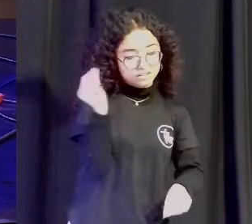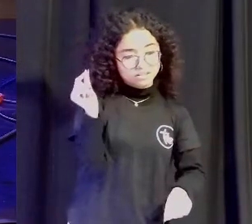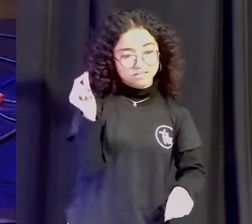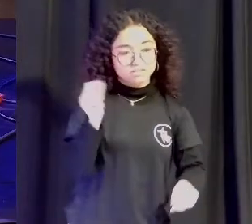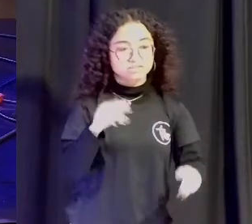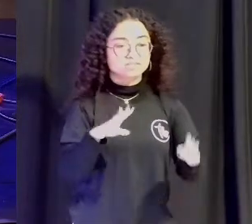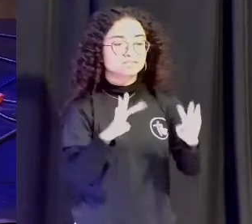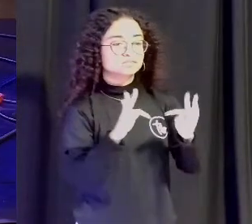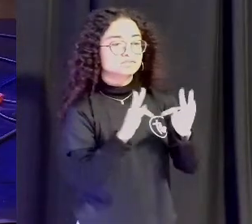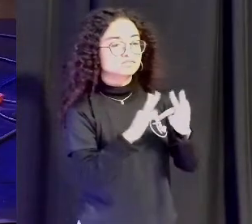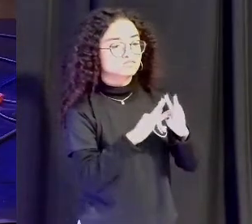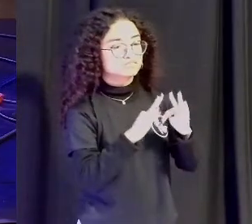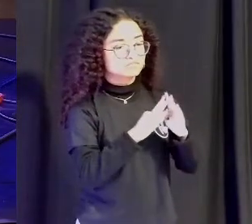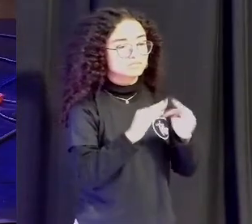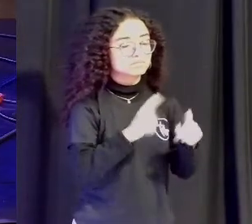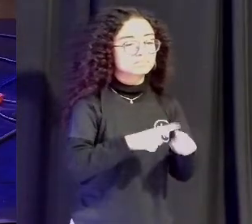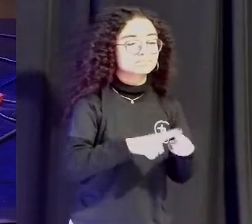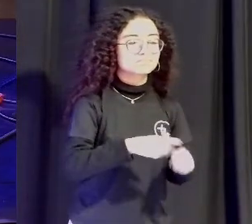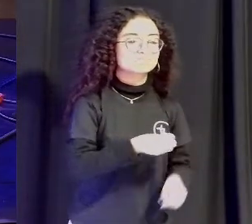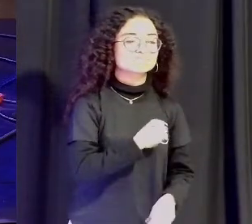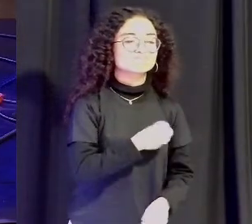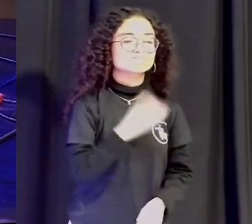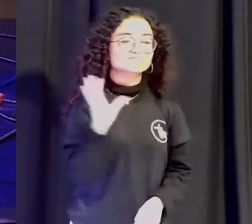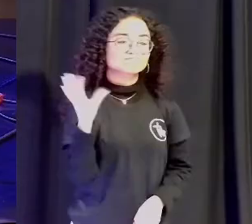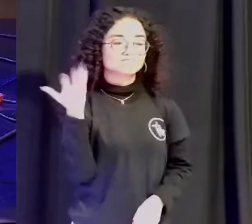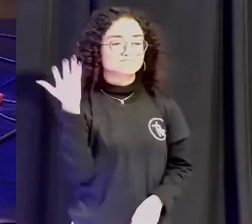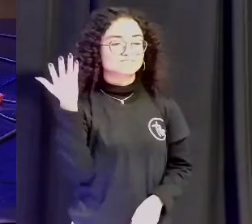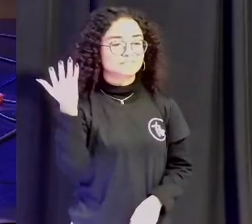do templo, é fora do templo.